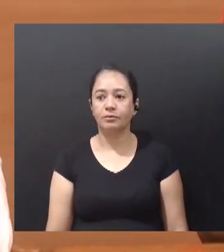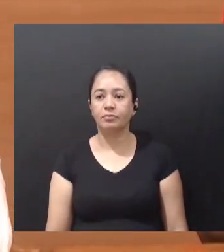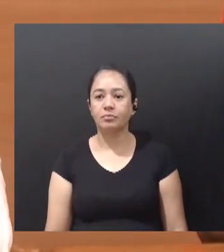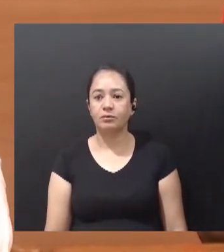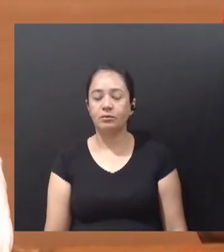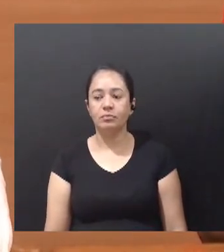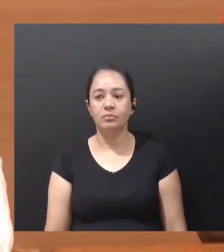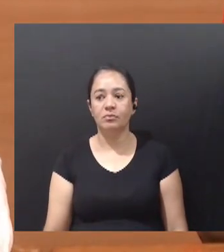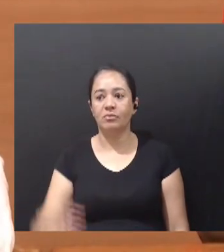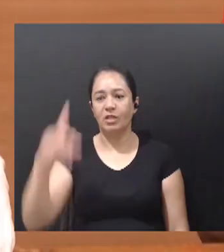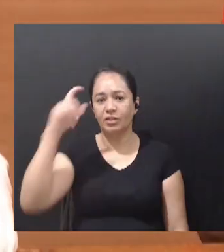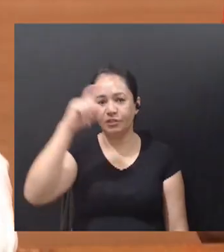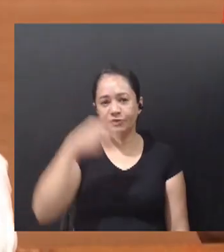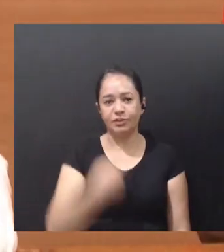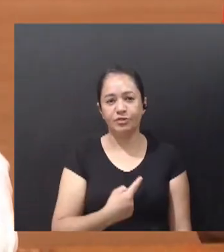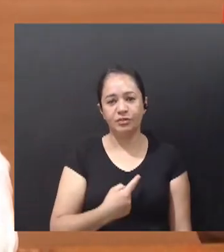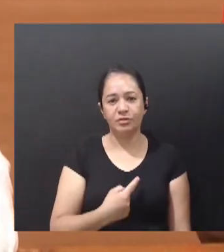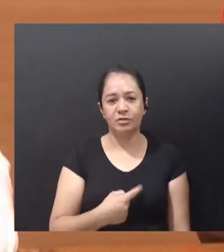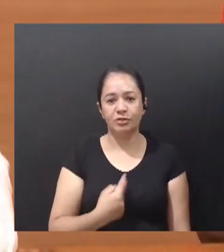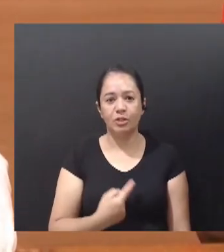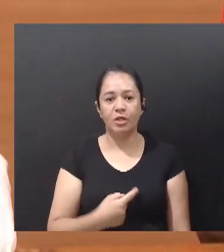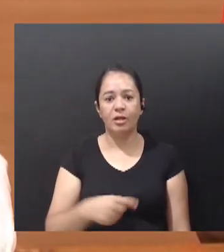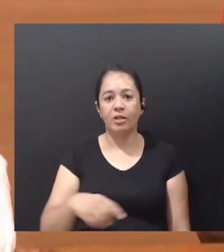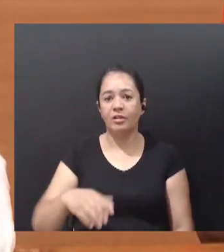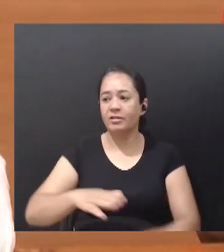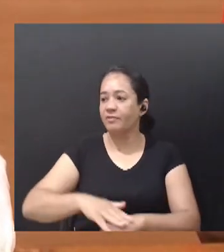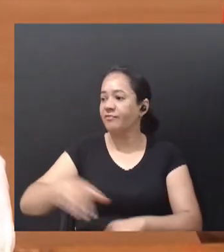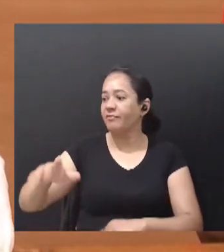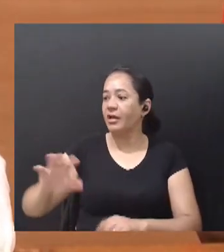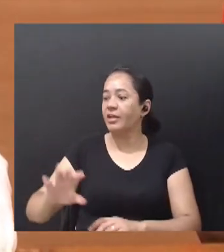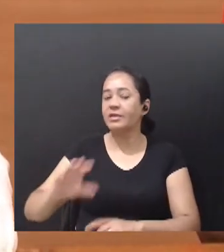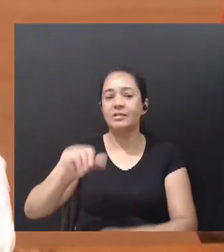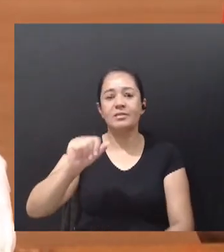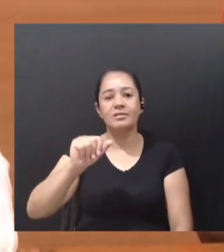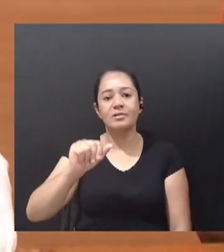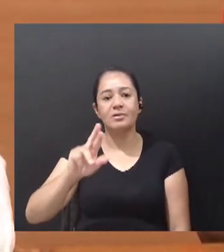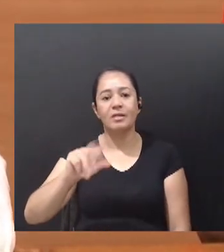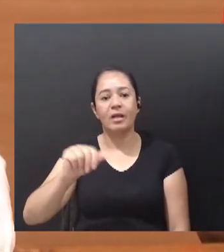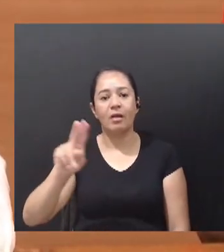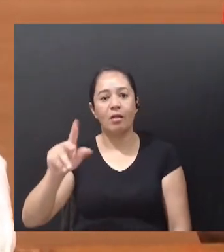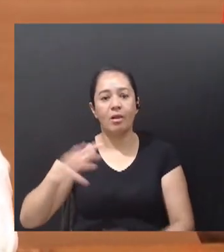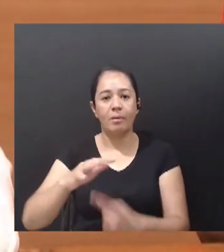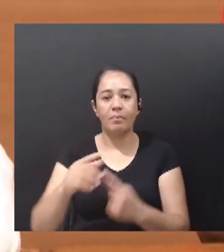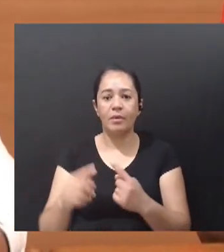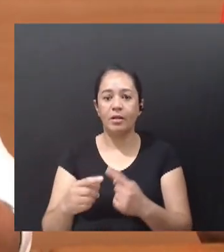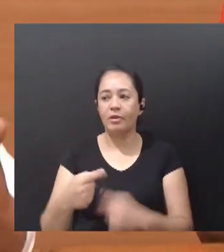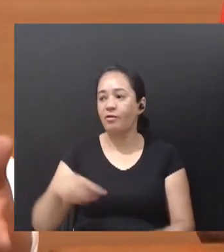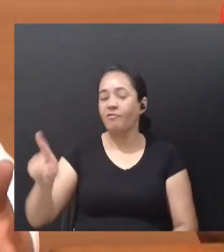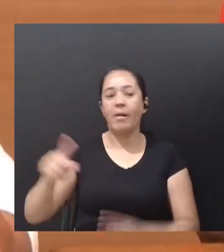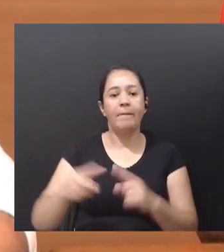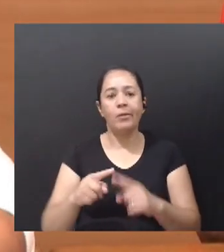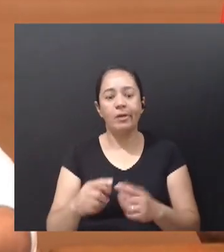faz sarau na praça e a galera não vai, né? Então, porque estão no celular, porque estão